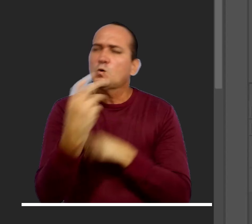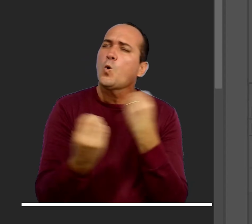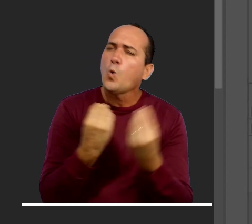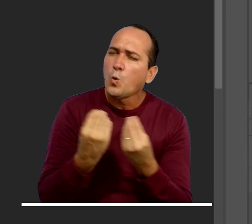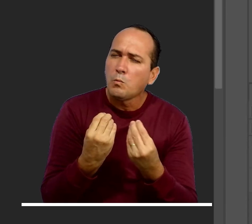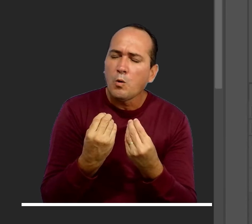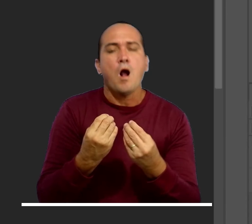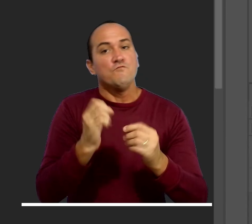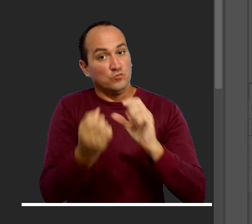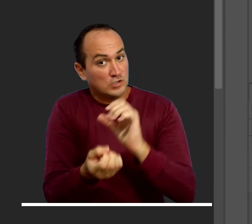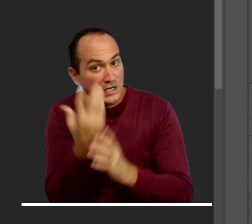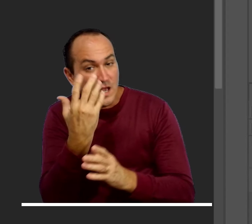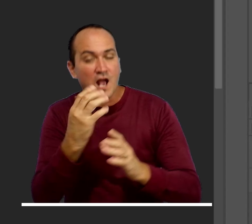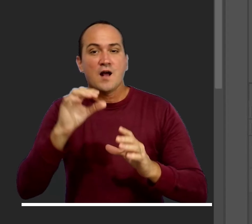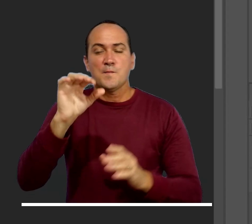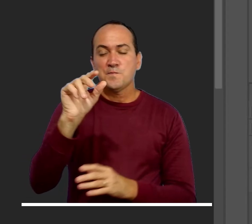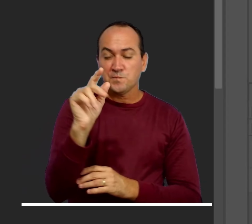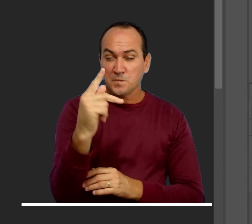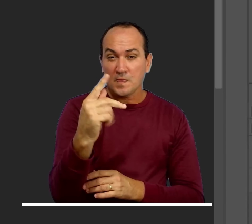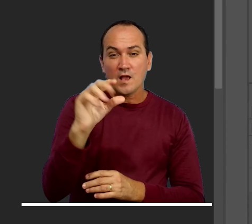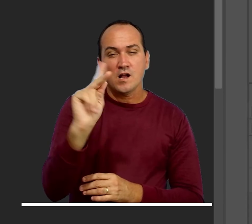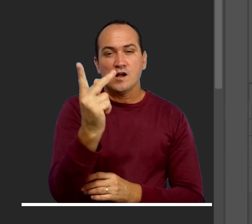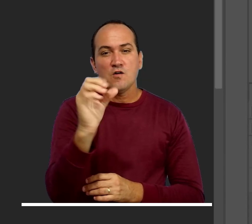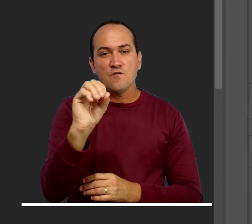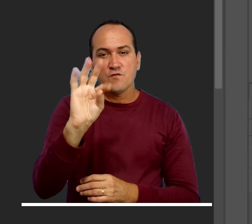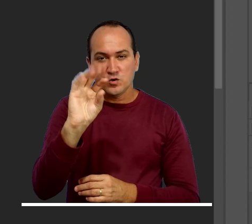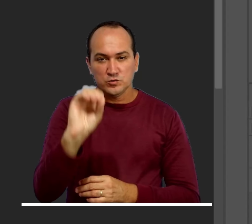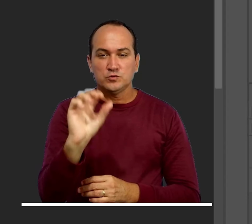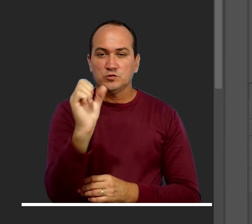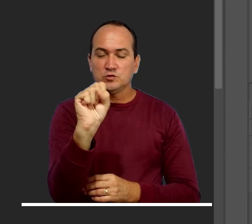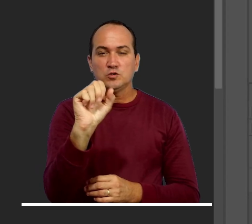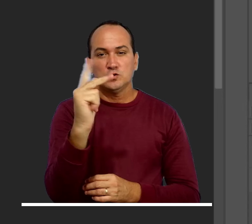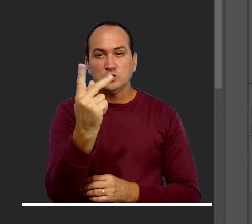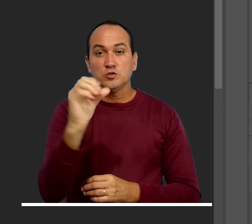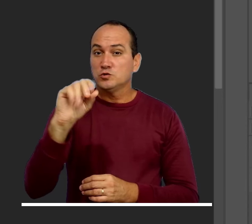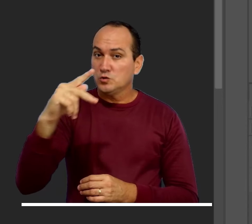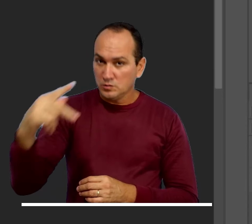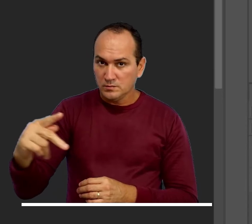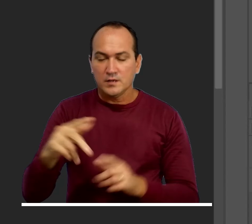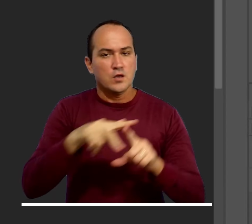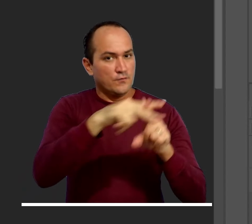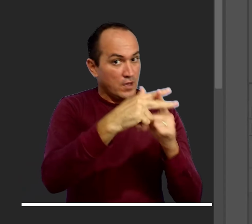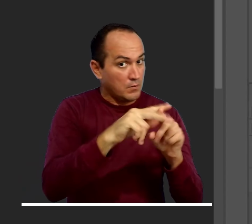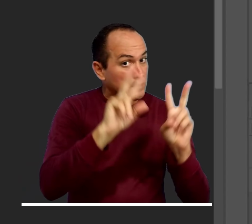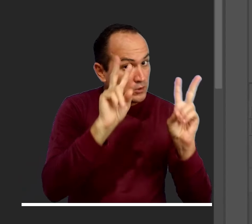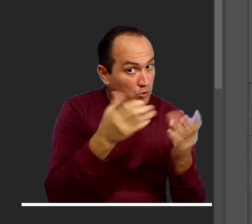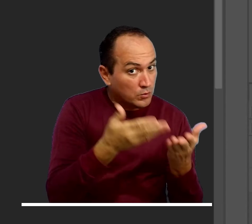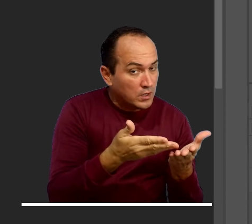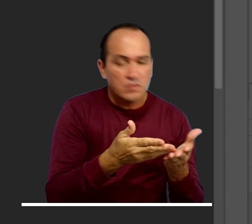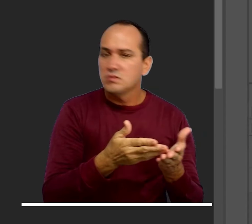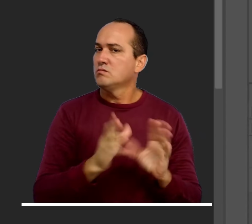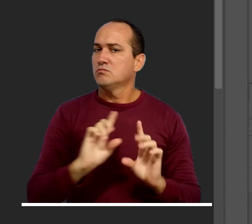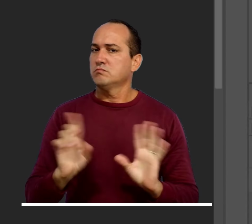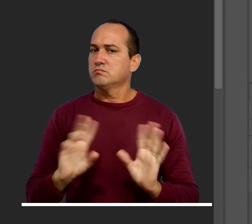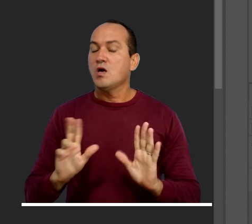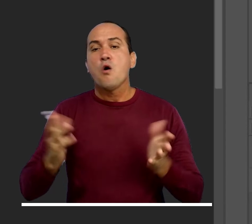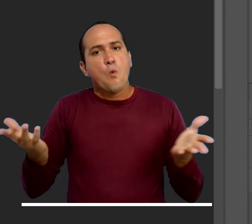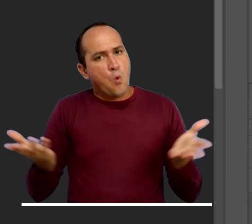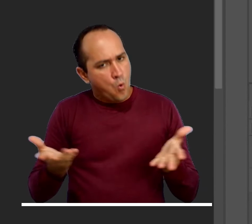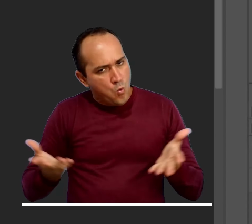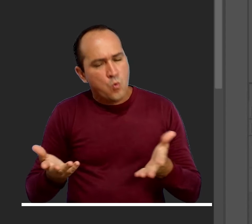no Photoshop e também quero aproveitar para dizer para vocês que esse curso não é sobre ferramentas. Então, nesse